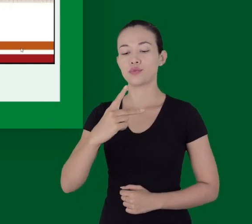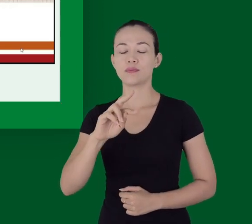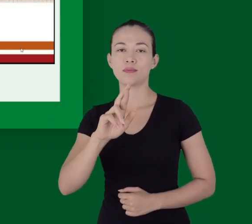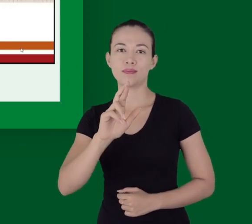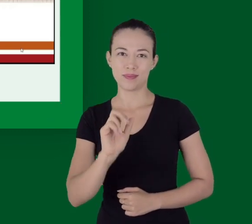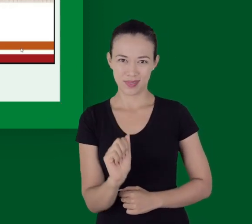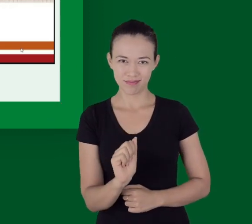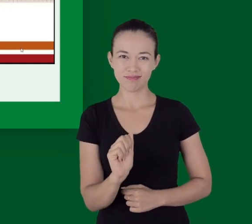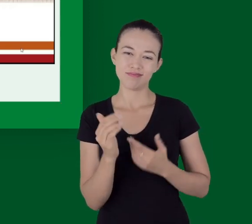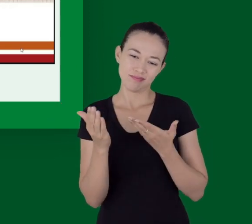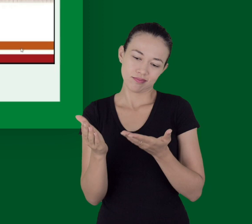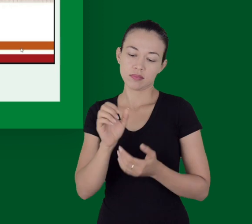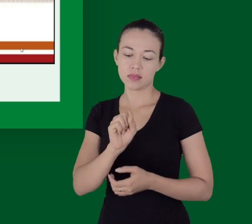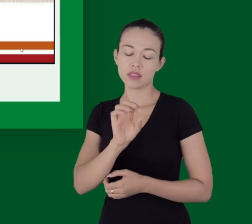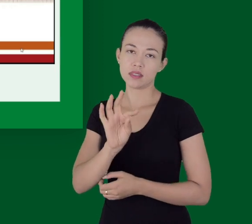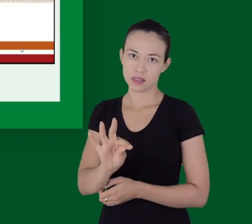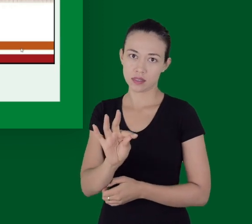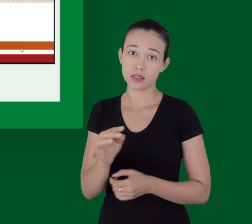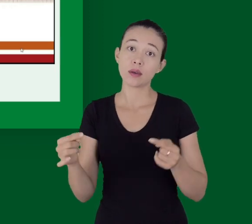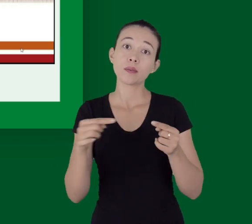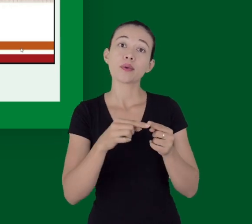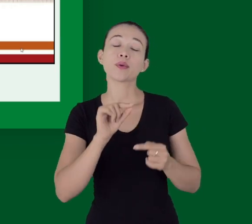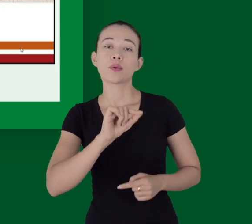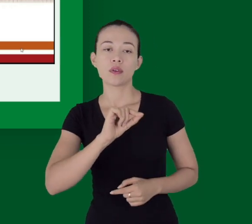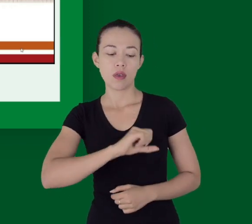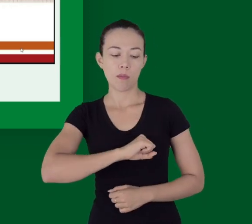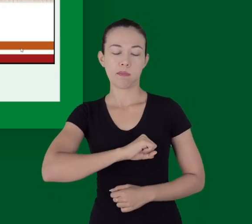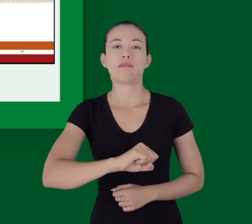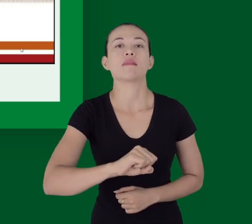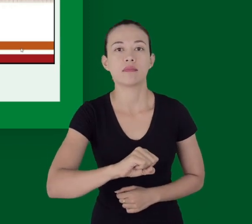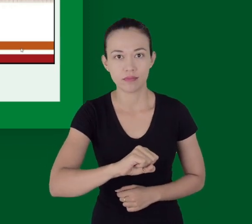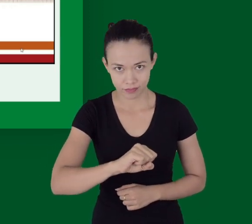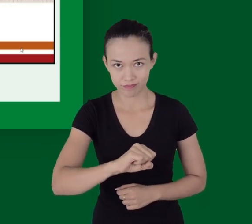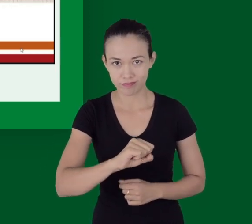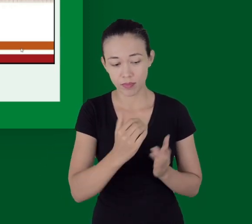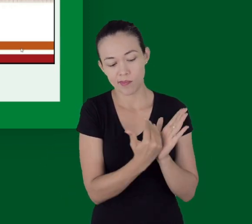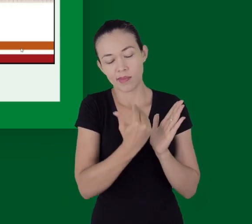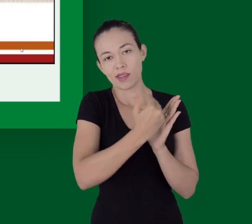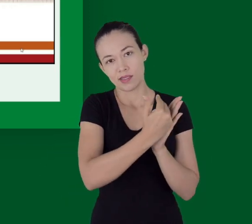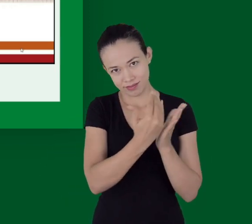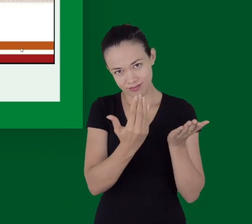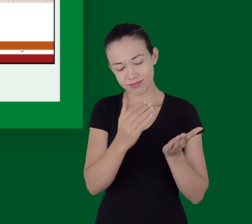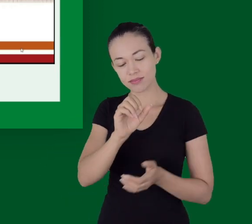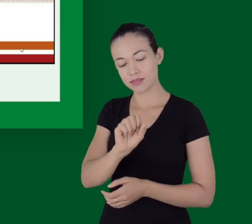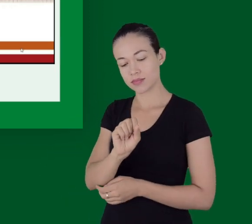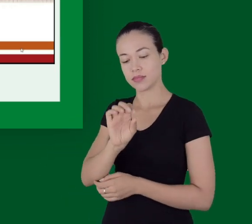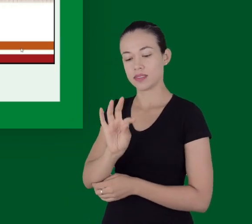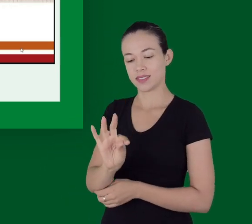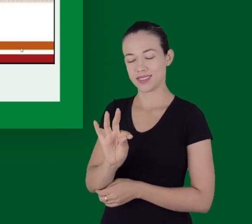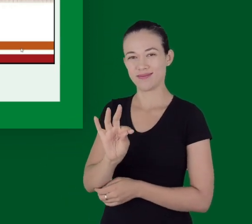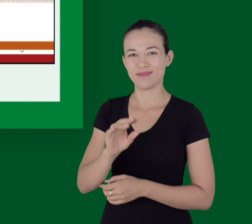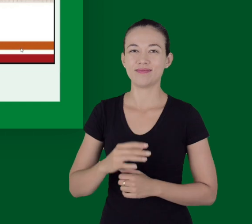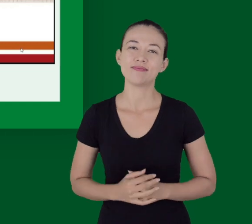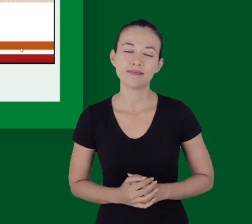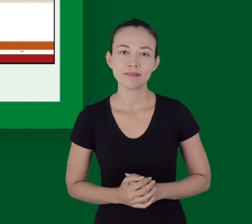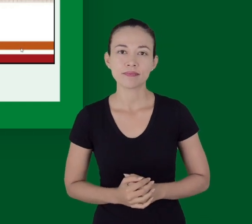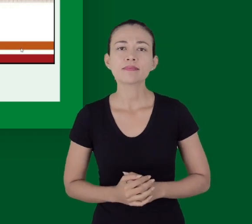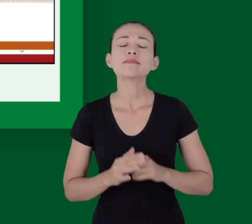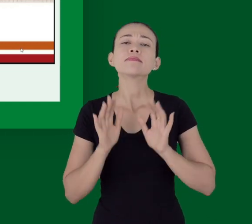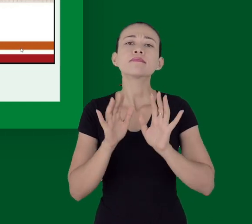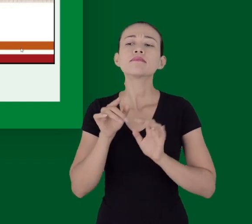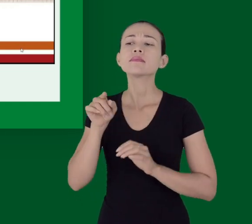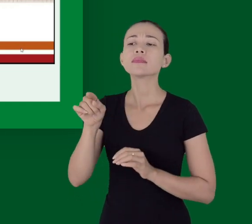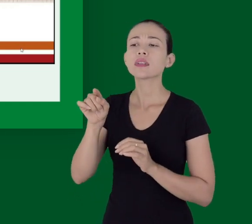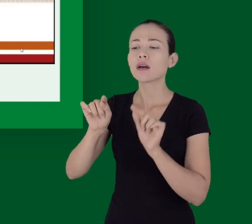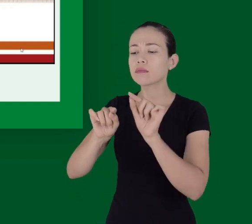supra de ST. E o supra seria o infarto com supra de ST. O infarto sem supra de ST seria um infarto